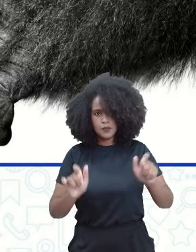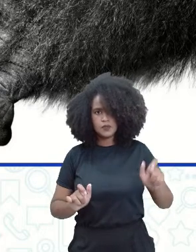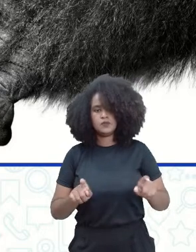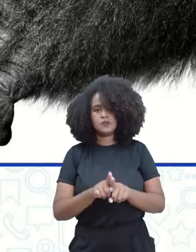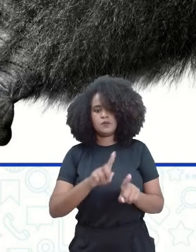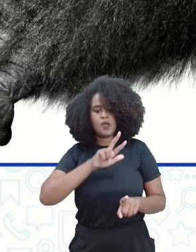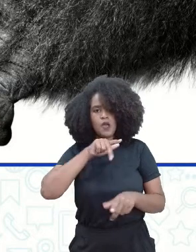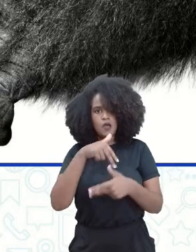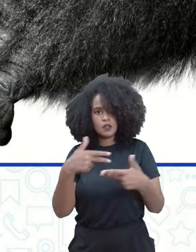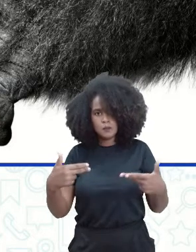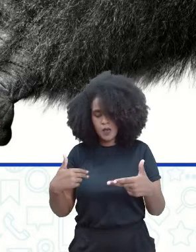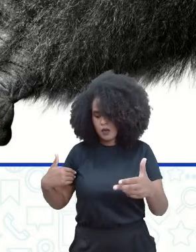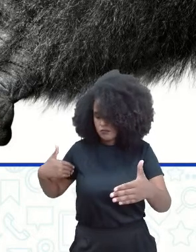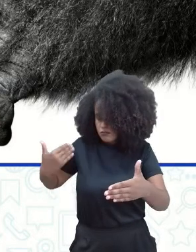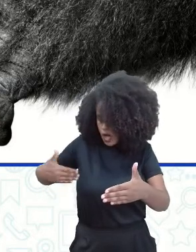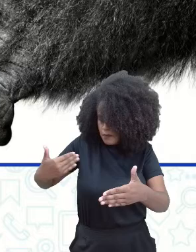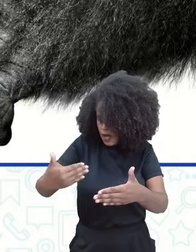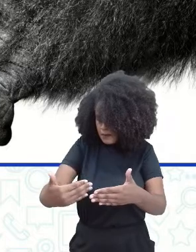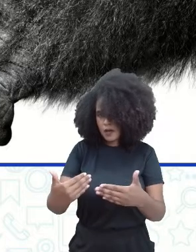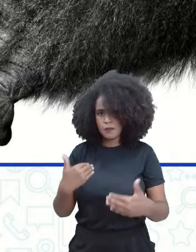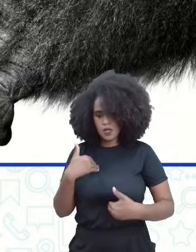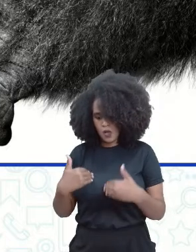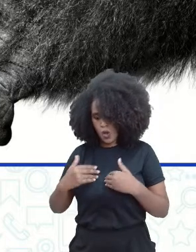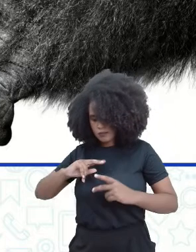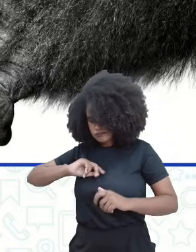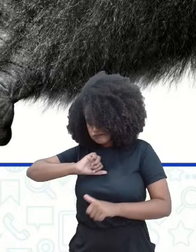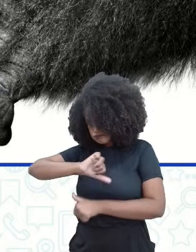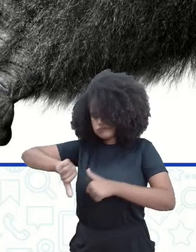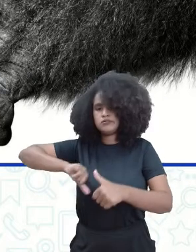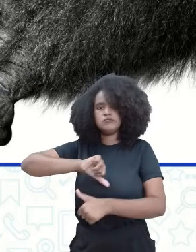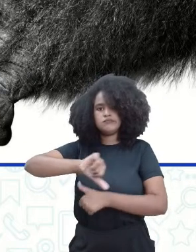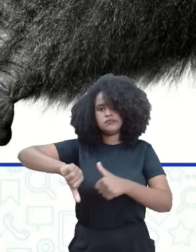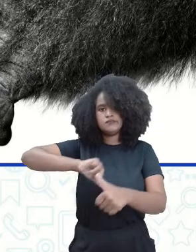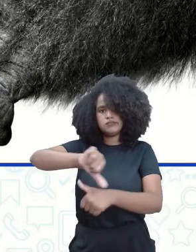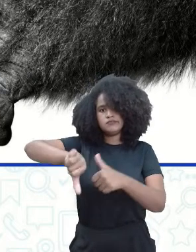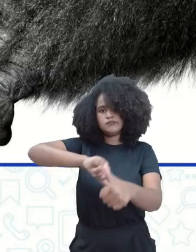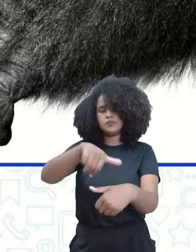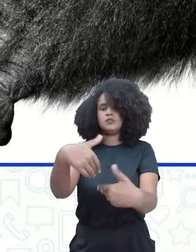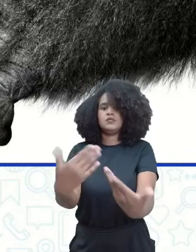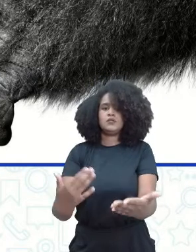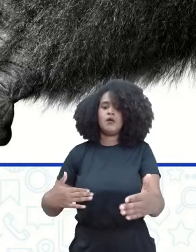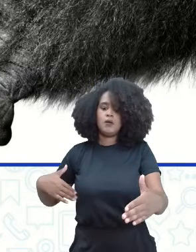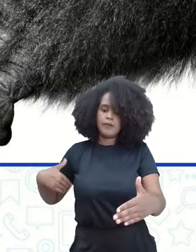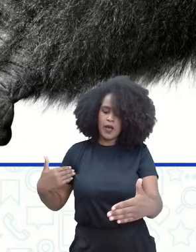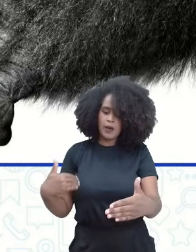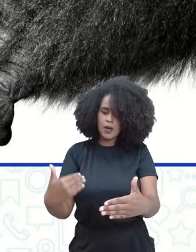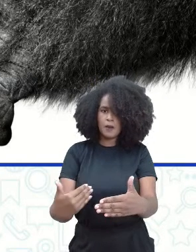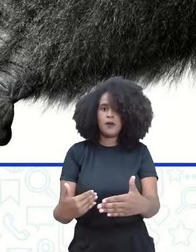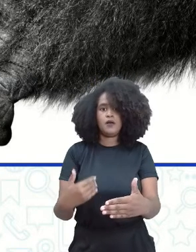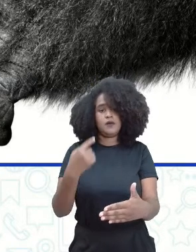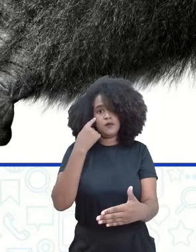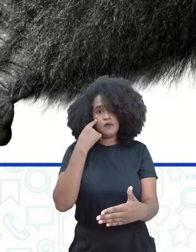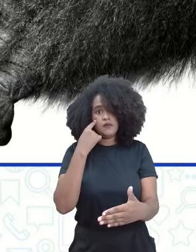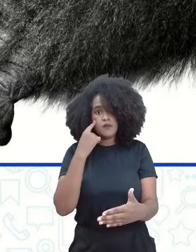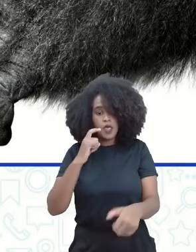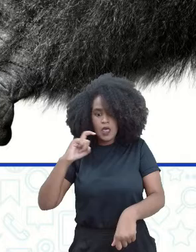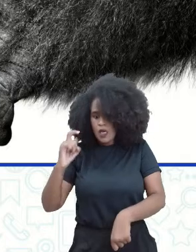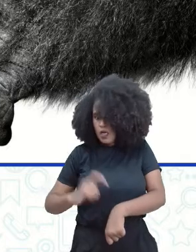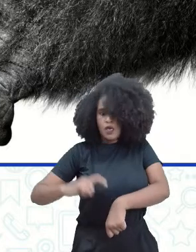do tempo. Então, é muito importante a gente lembrar isso aí, né, que essas transformações, elas não são repentinas, elas